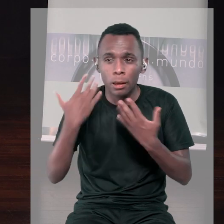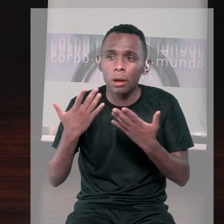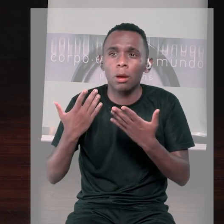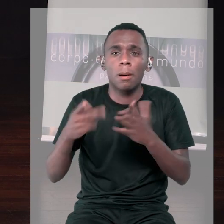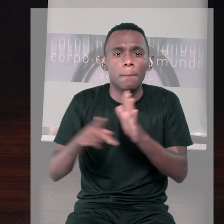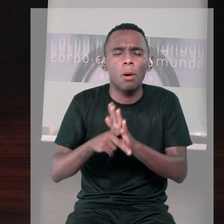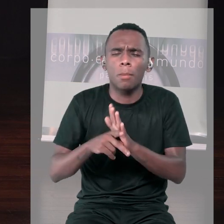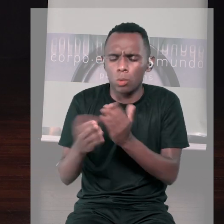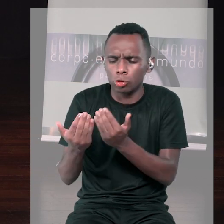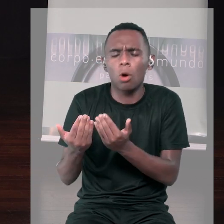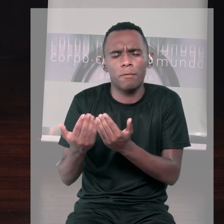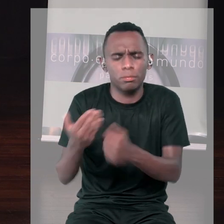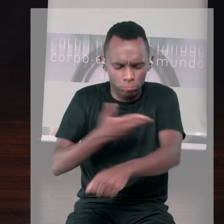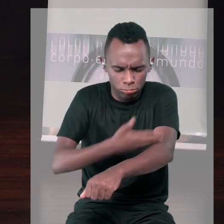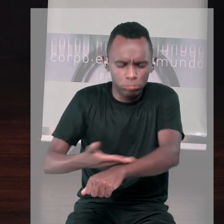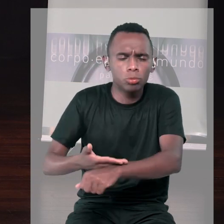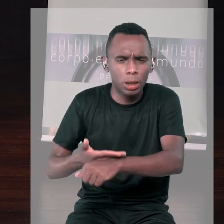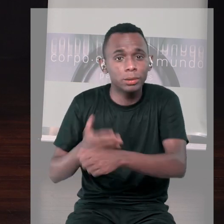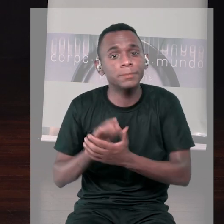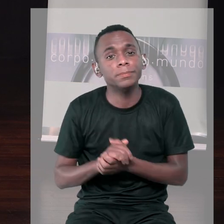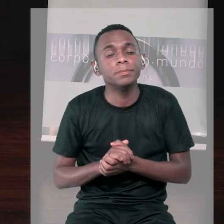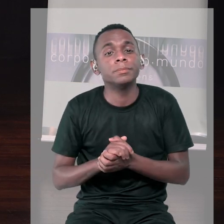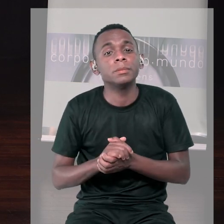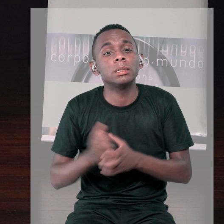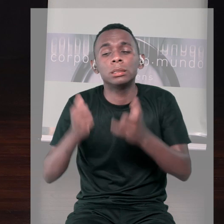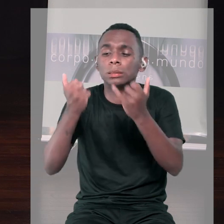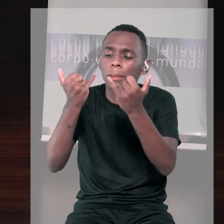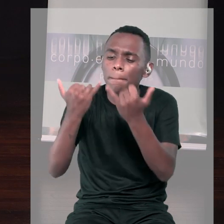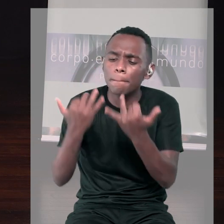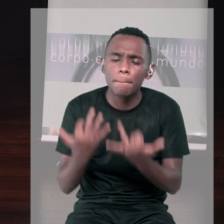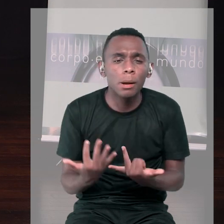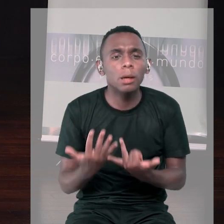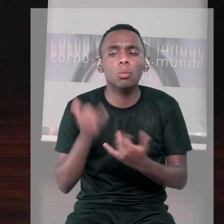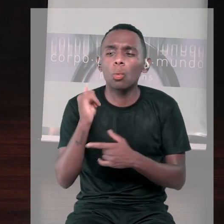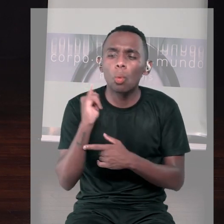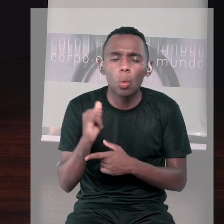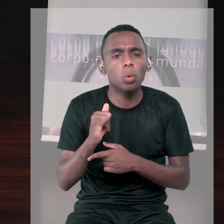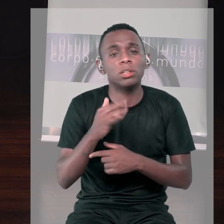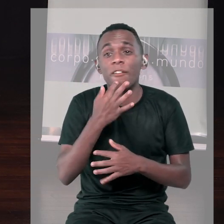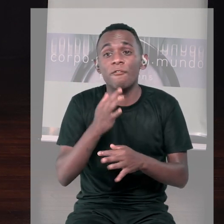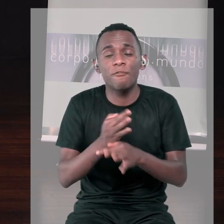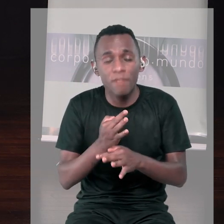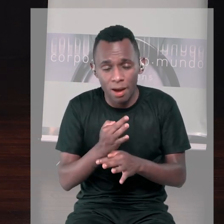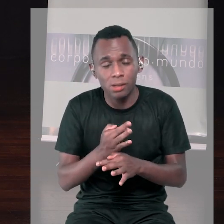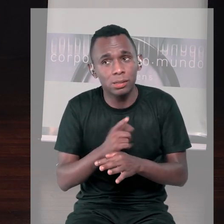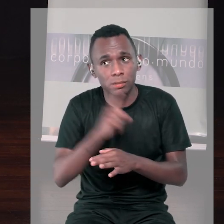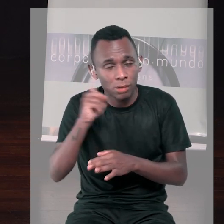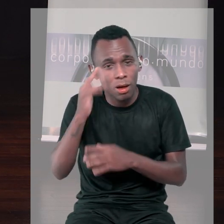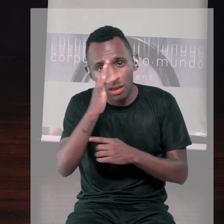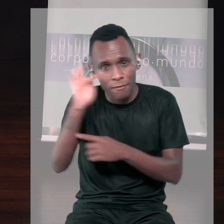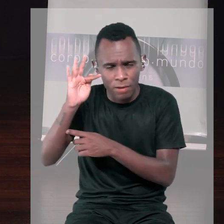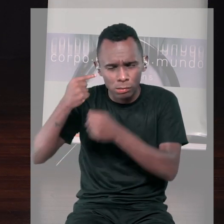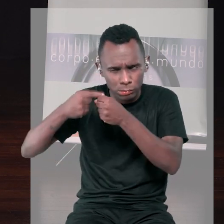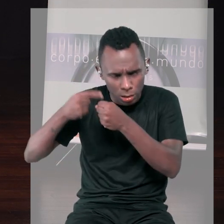Bem Educada, em que ela narra o momento em que ela estava de férias no interior da França com a sua família, como